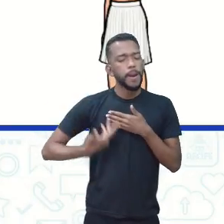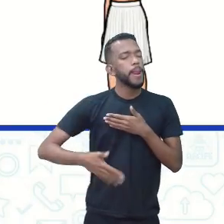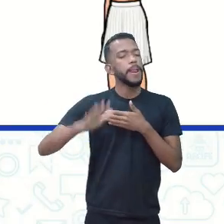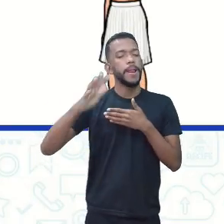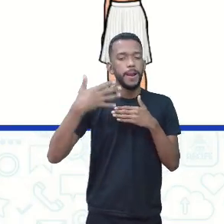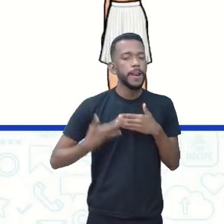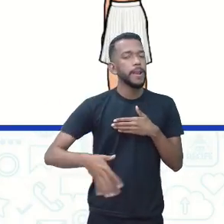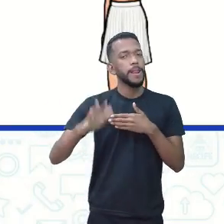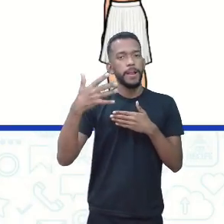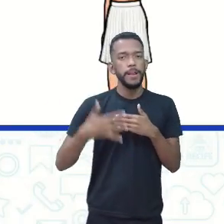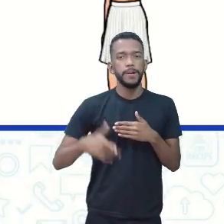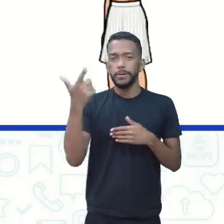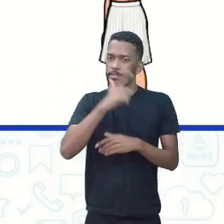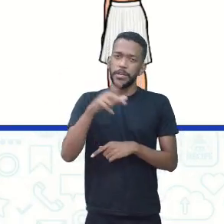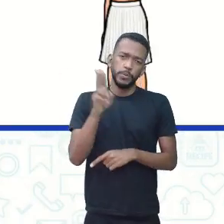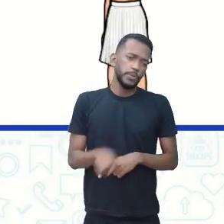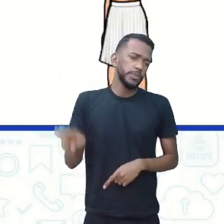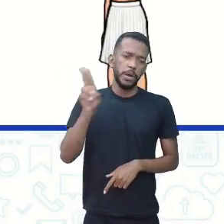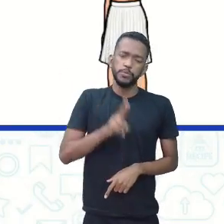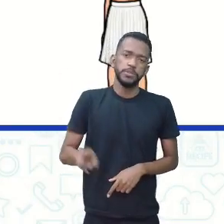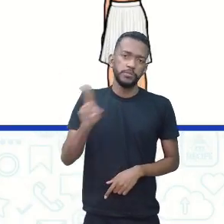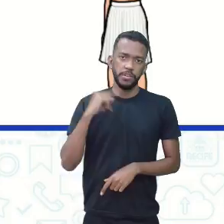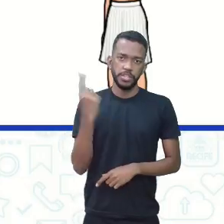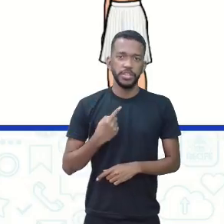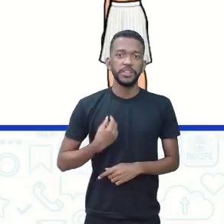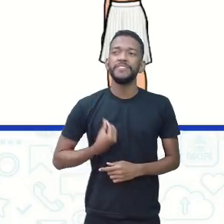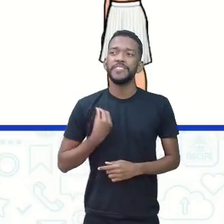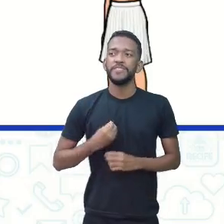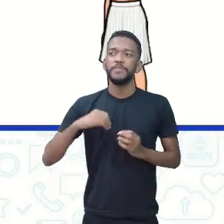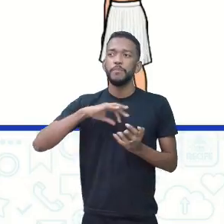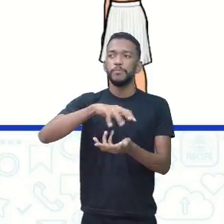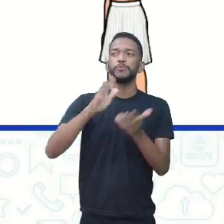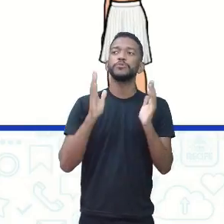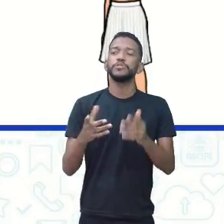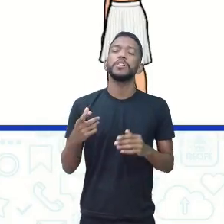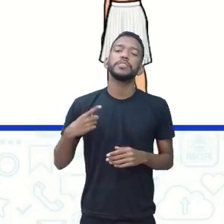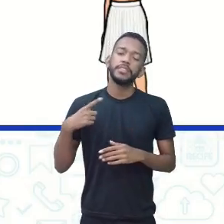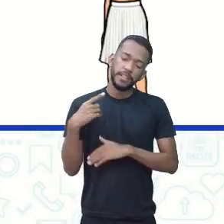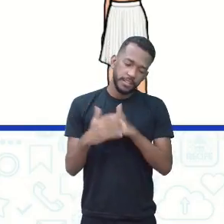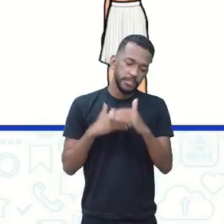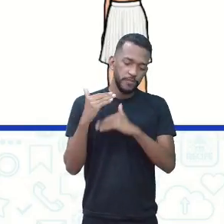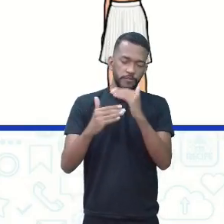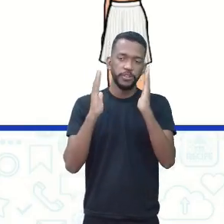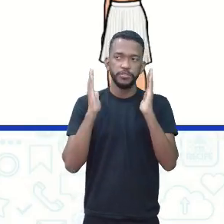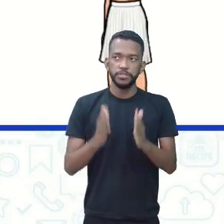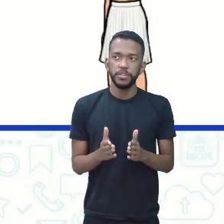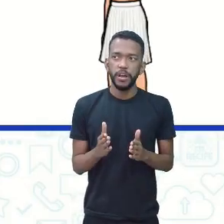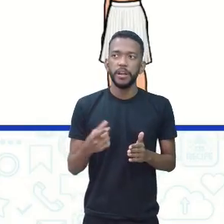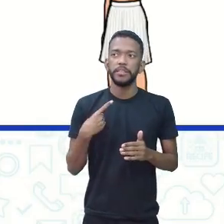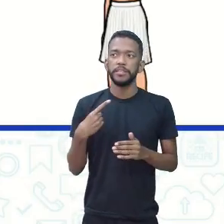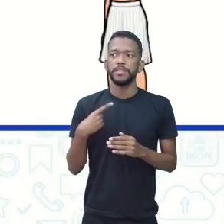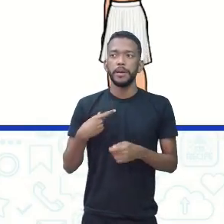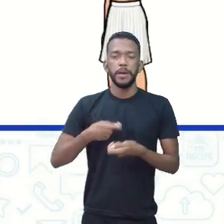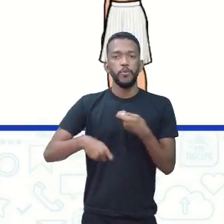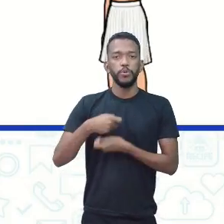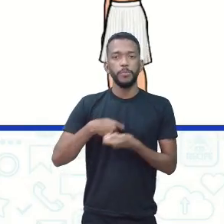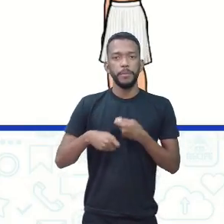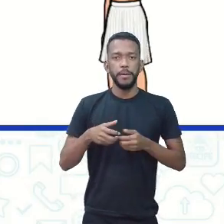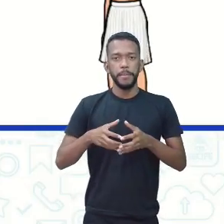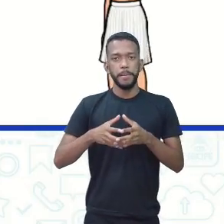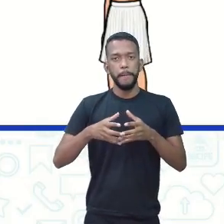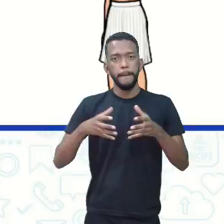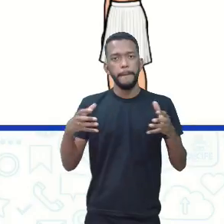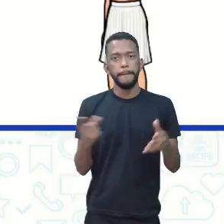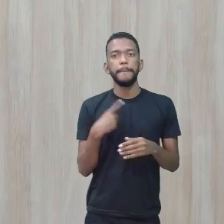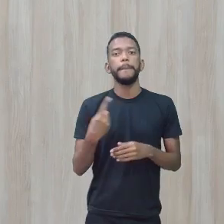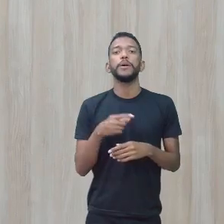gente estava falando, que a gente vivia num mundo onde se estava se desenvolvendo economicamente e a gente